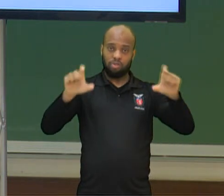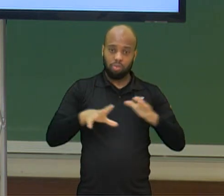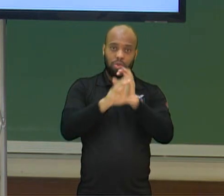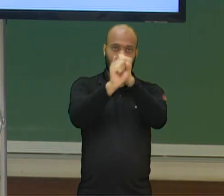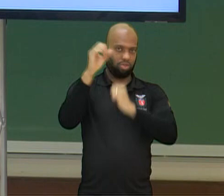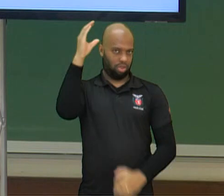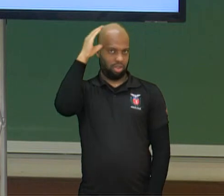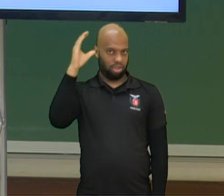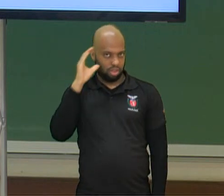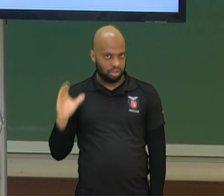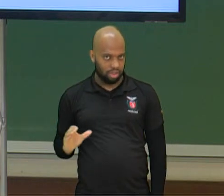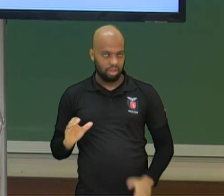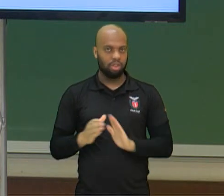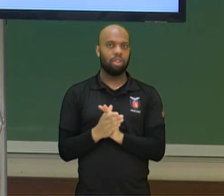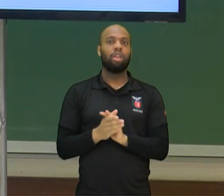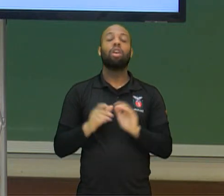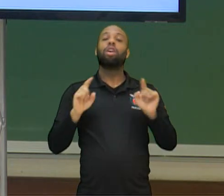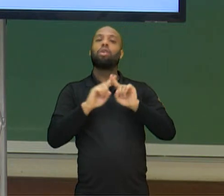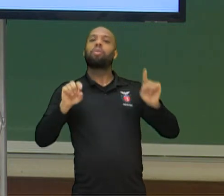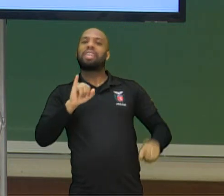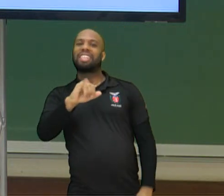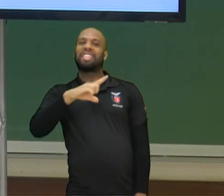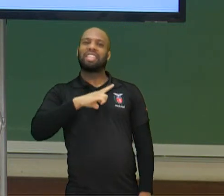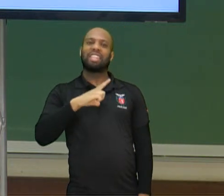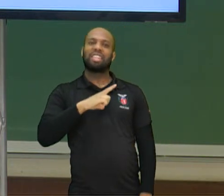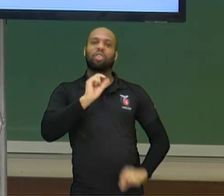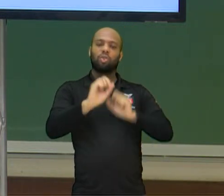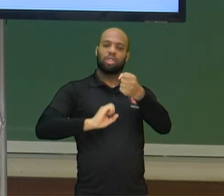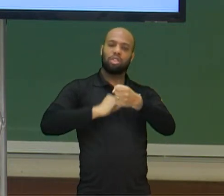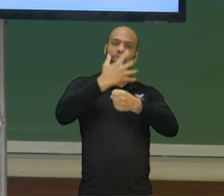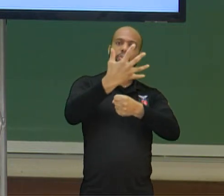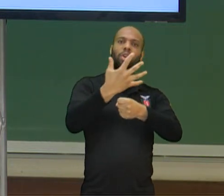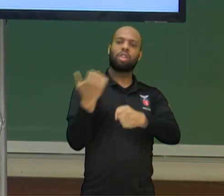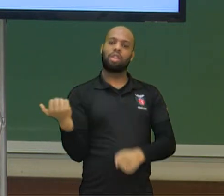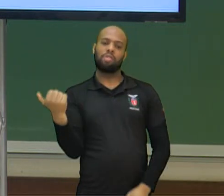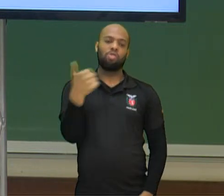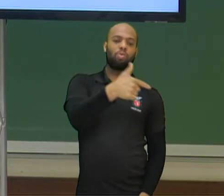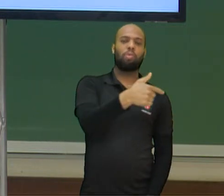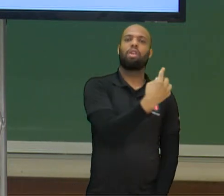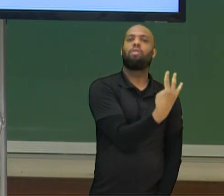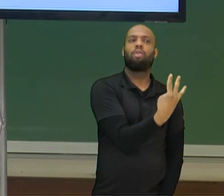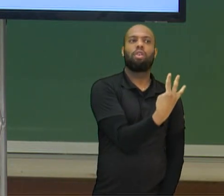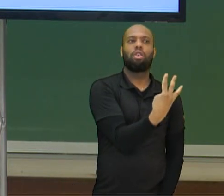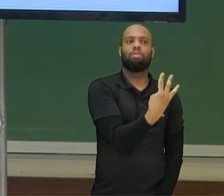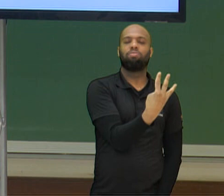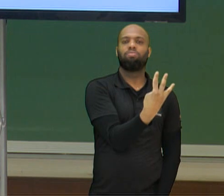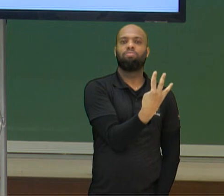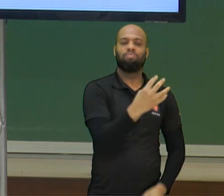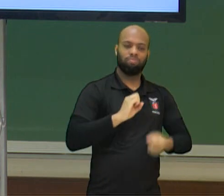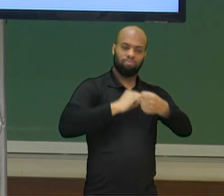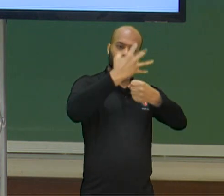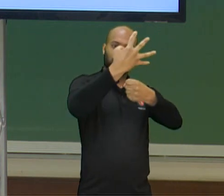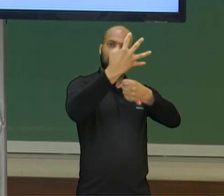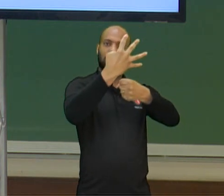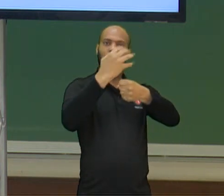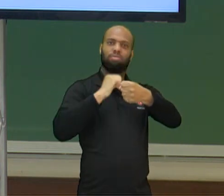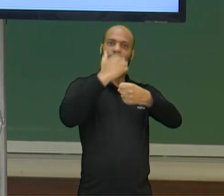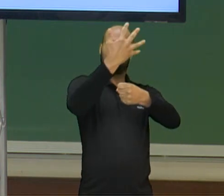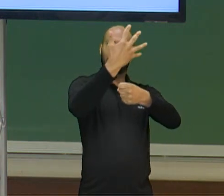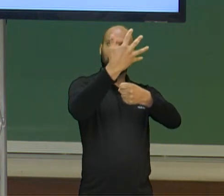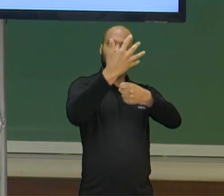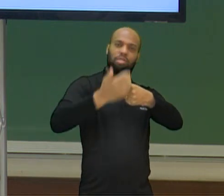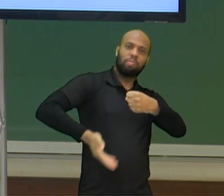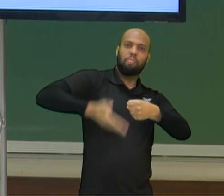Mas, e quando nossos expoentes são maiores que 4? Como que a gente vai resolver isso